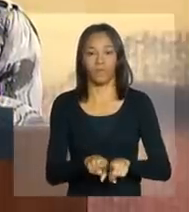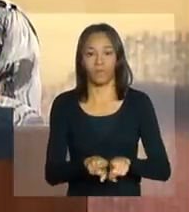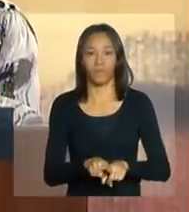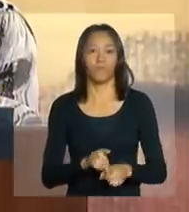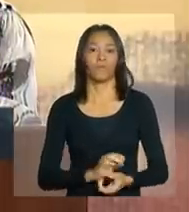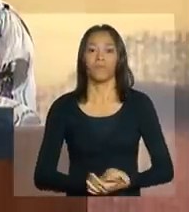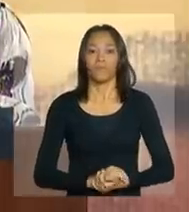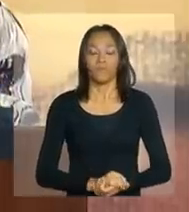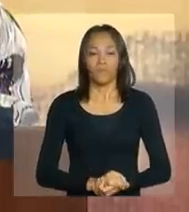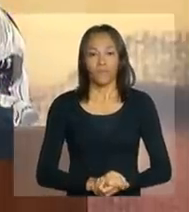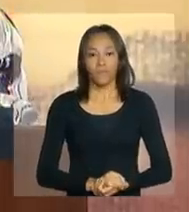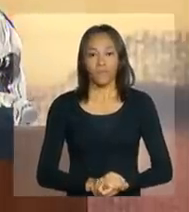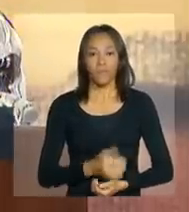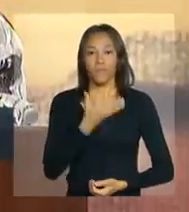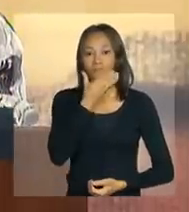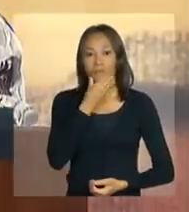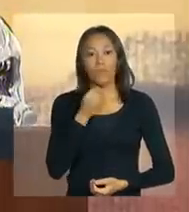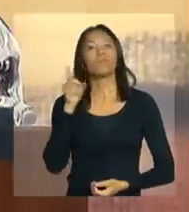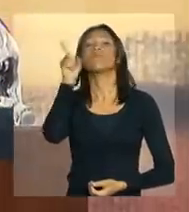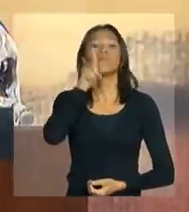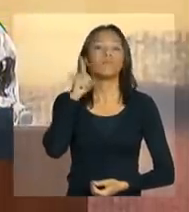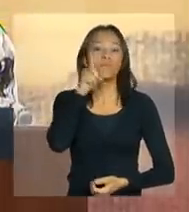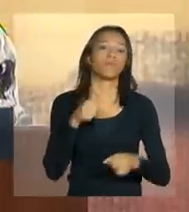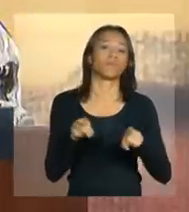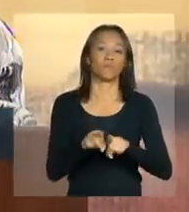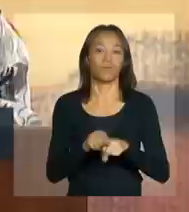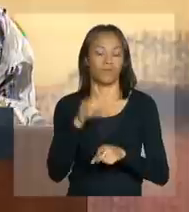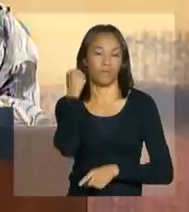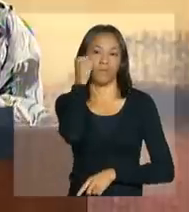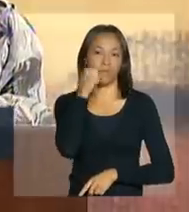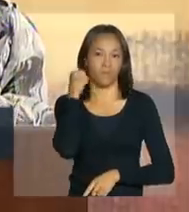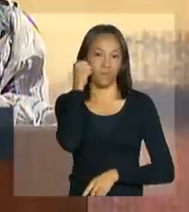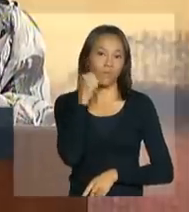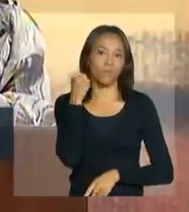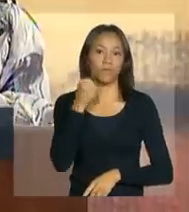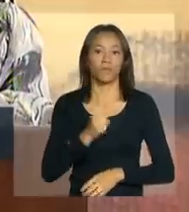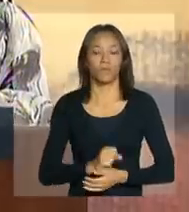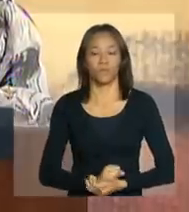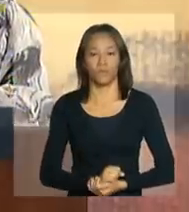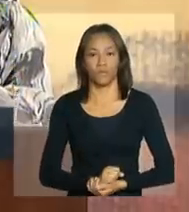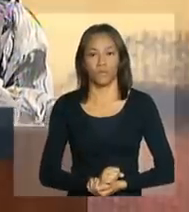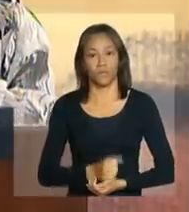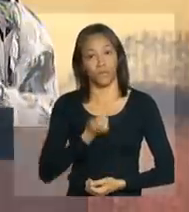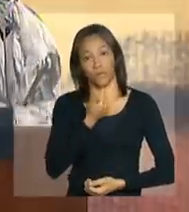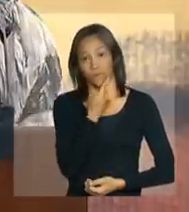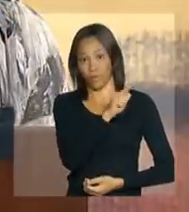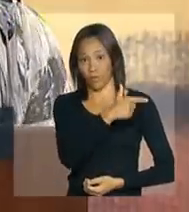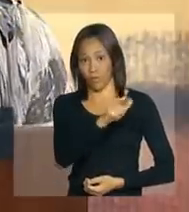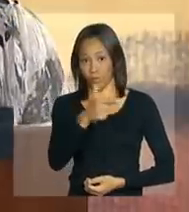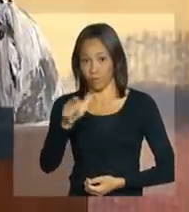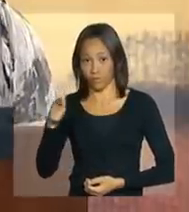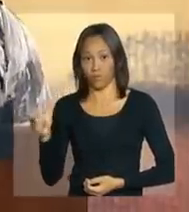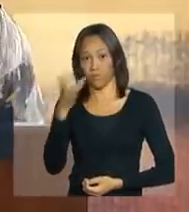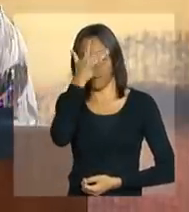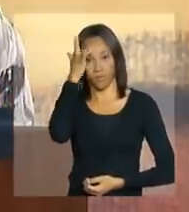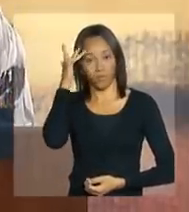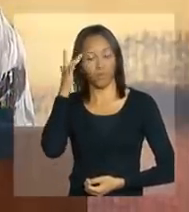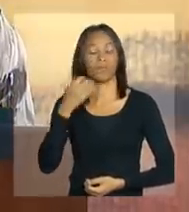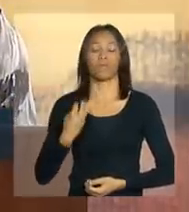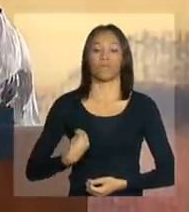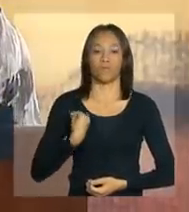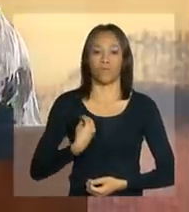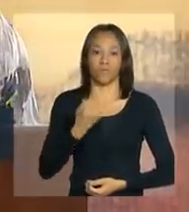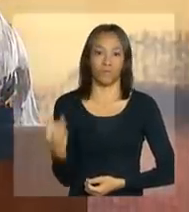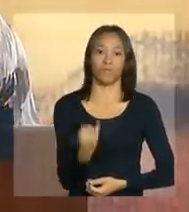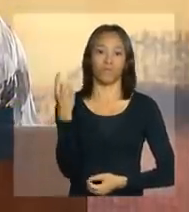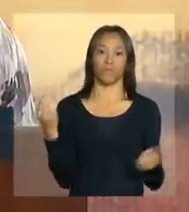conosco senhores deputados senhores senadores demais autoridades aqui presentes